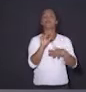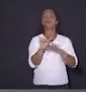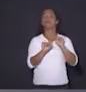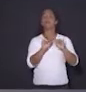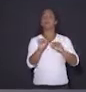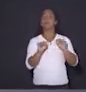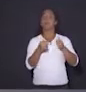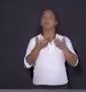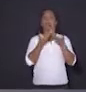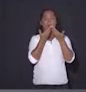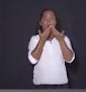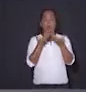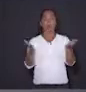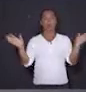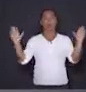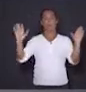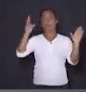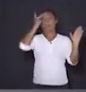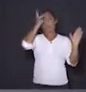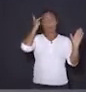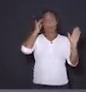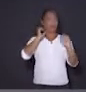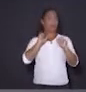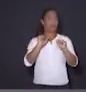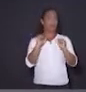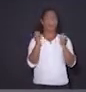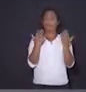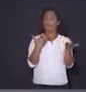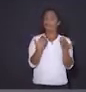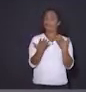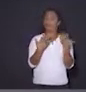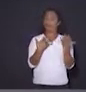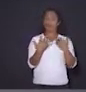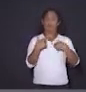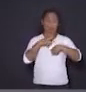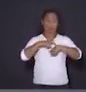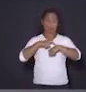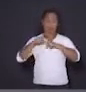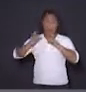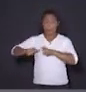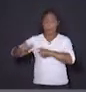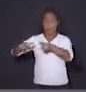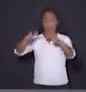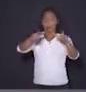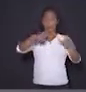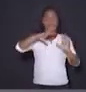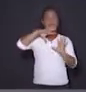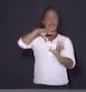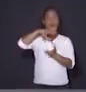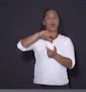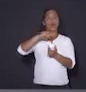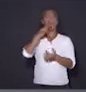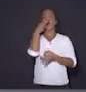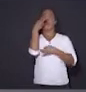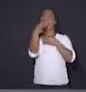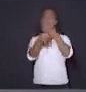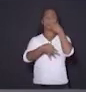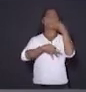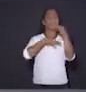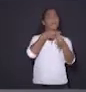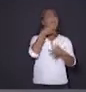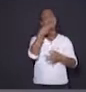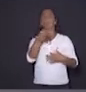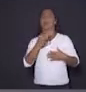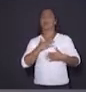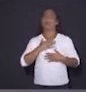descentralizada em que as pessoas poderiam se conversar em qualquer lugar do mundo poderiam finalmente emitir a sua opinião com a sua própria